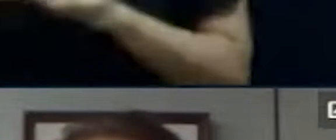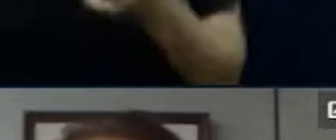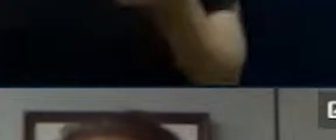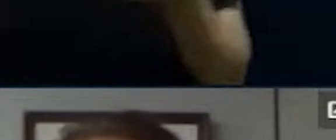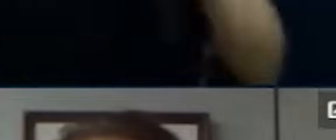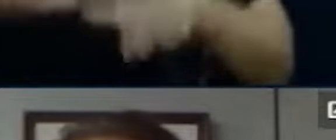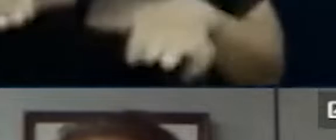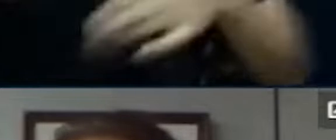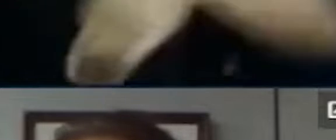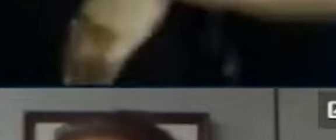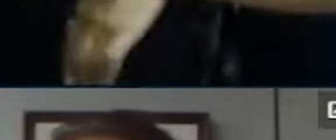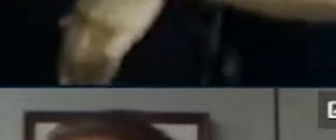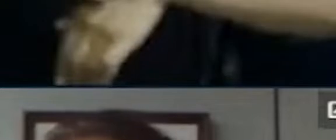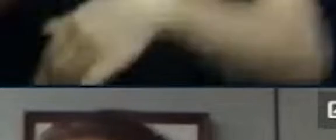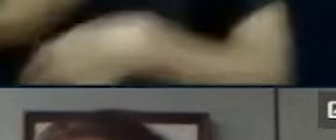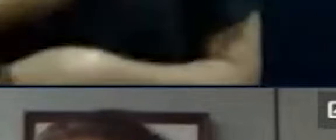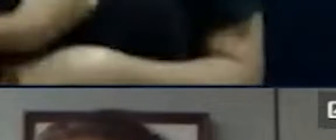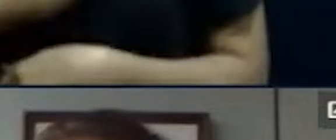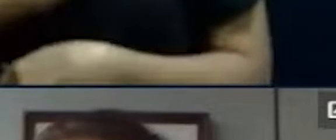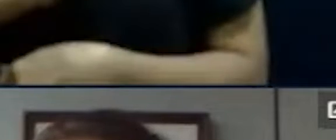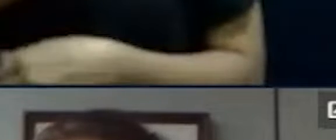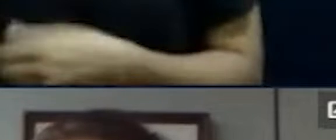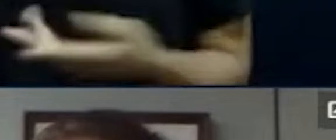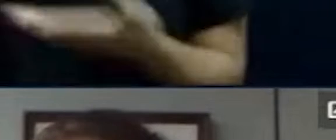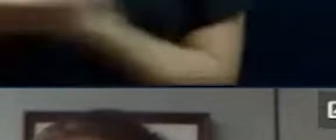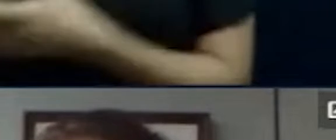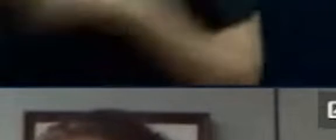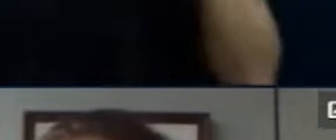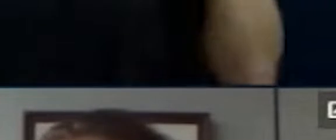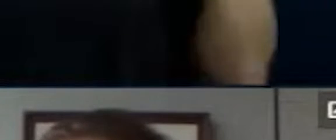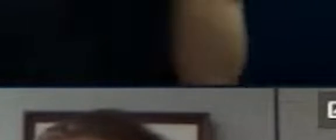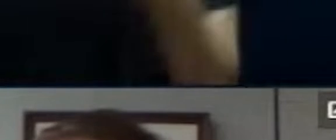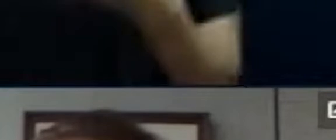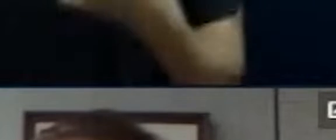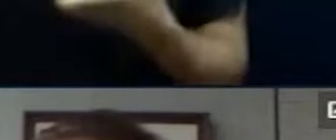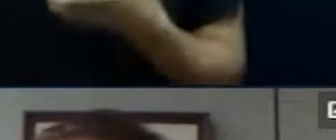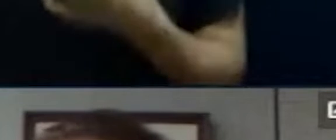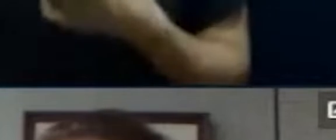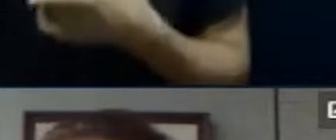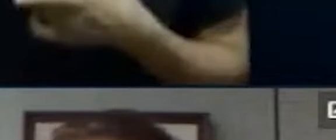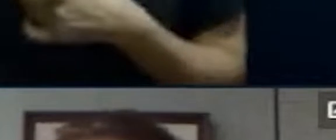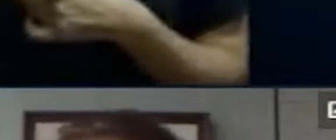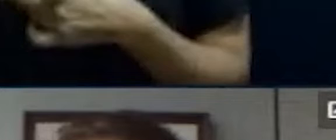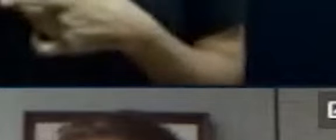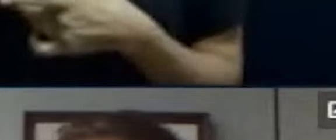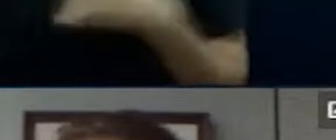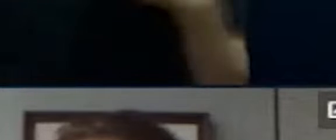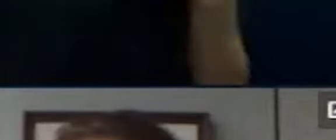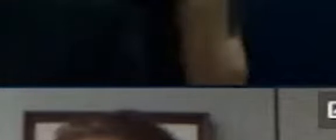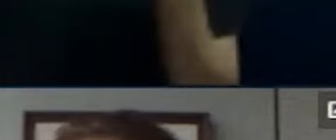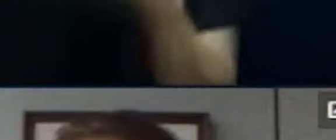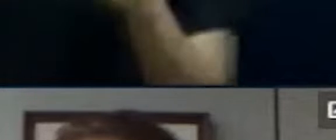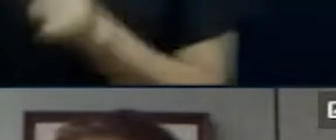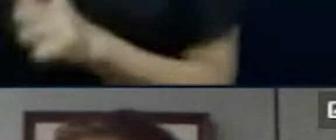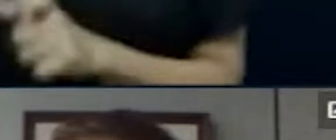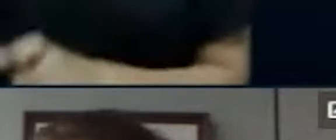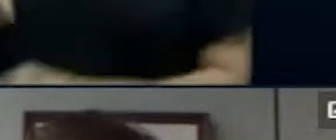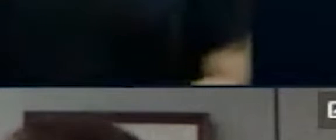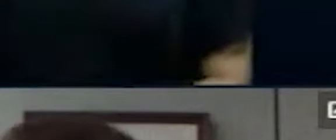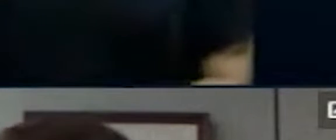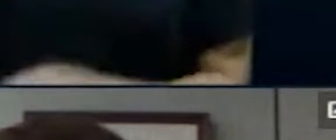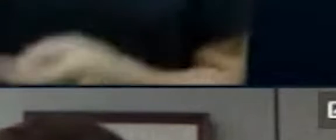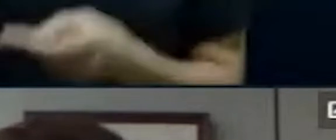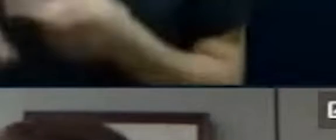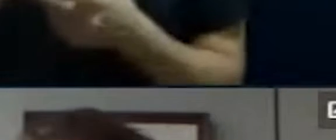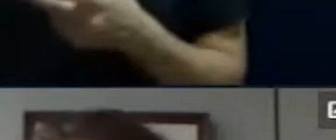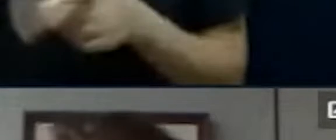vivendo atualmente, né, o contexto atual de violência, de discurso de ódio, para que a gente tenha uma sociedade mais